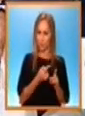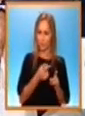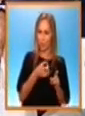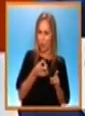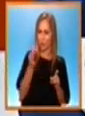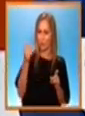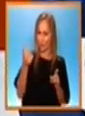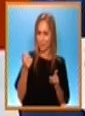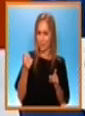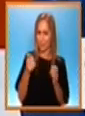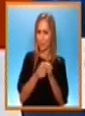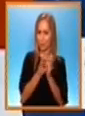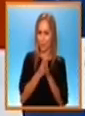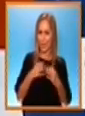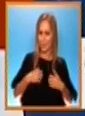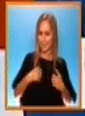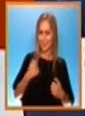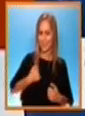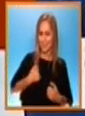sim.